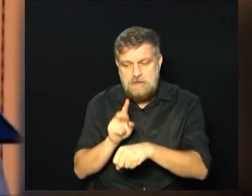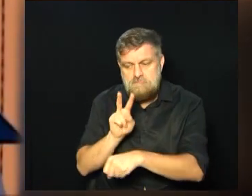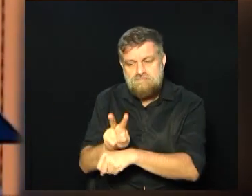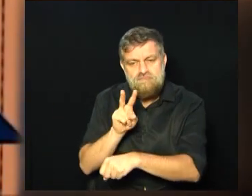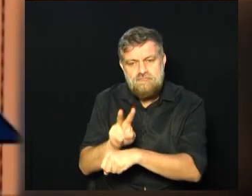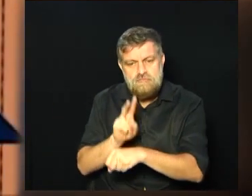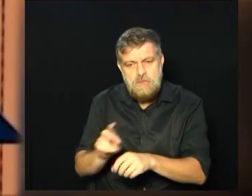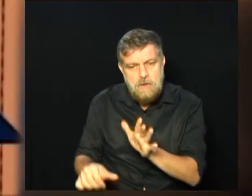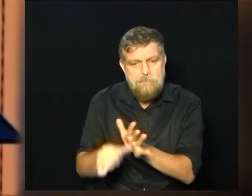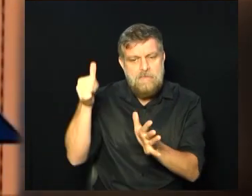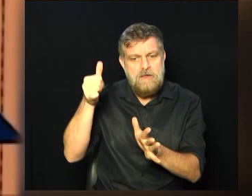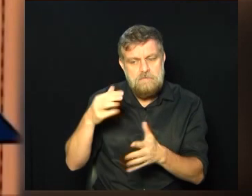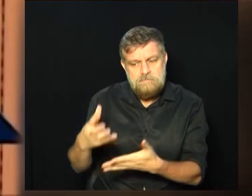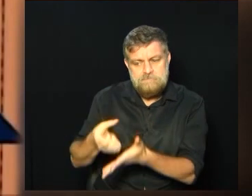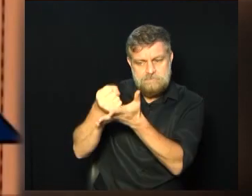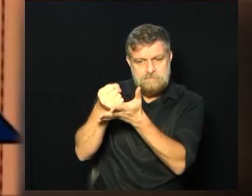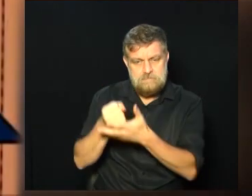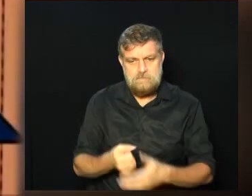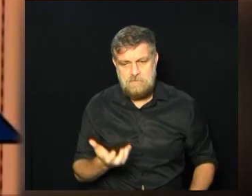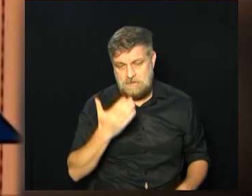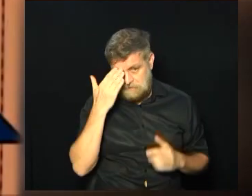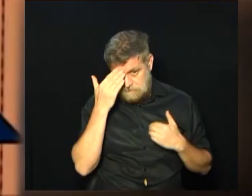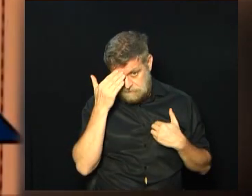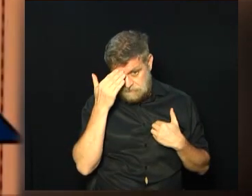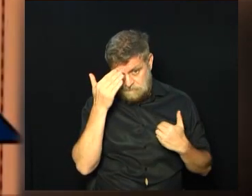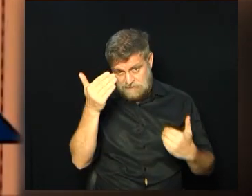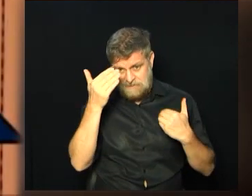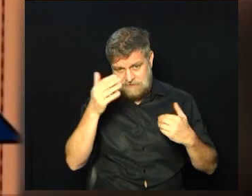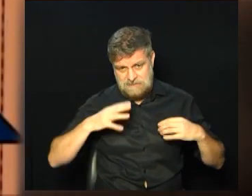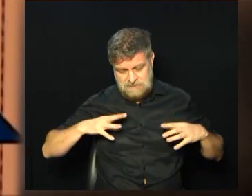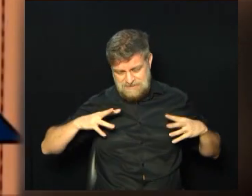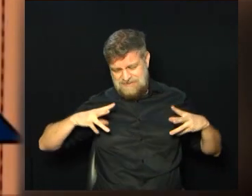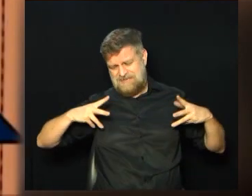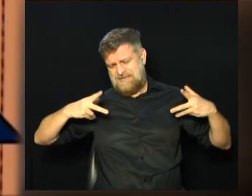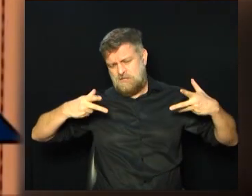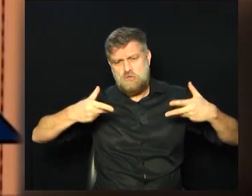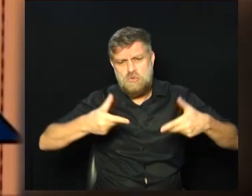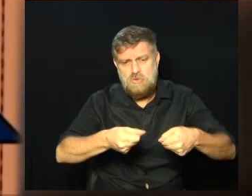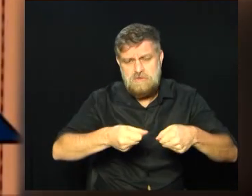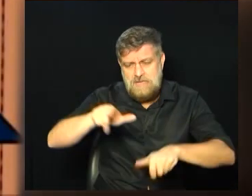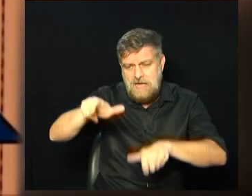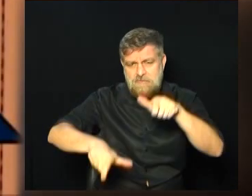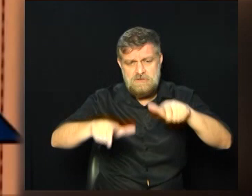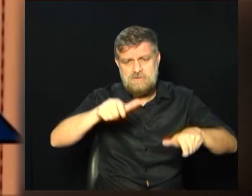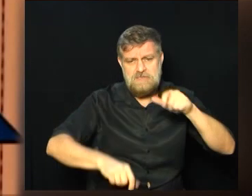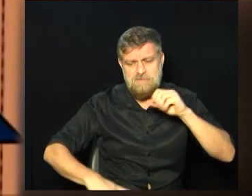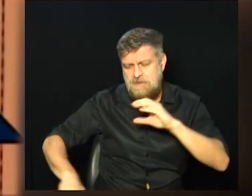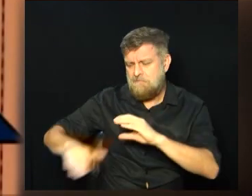socorros. E também, gente, agradecer a todo esse pessoal que mandaram